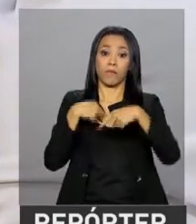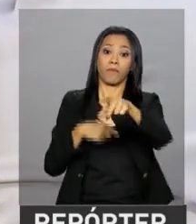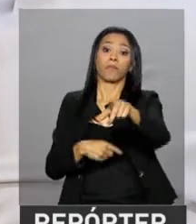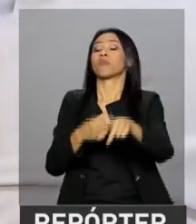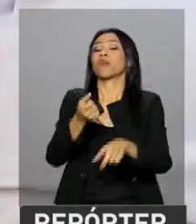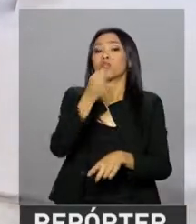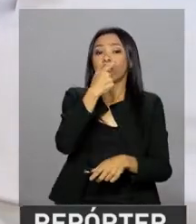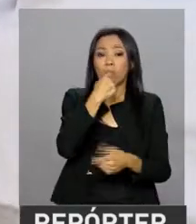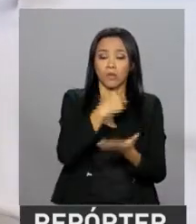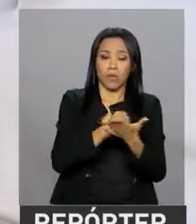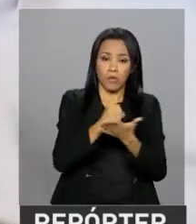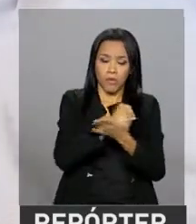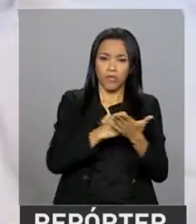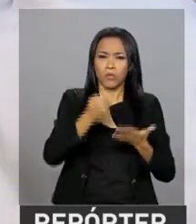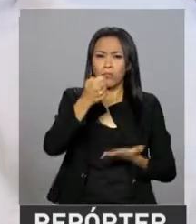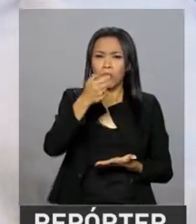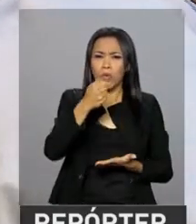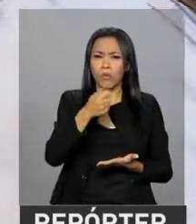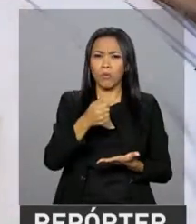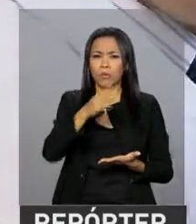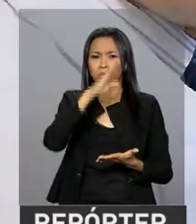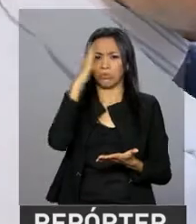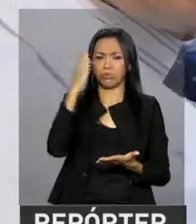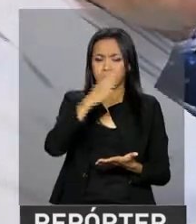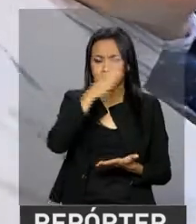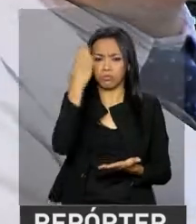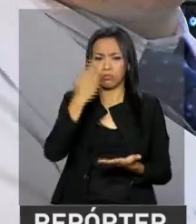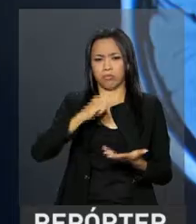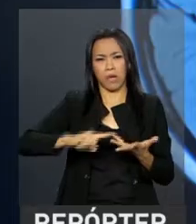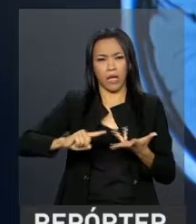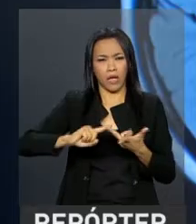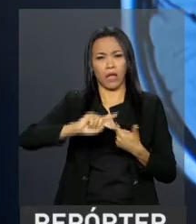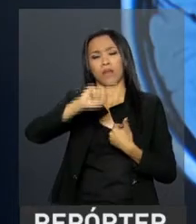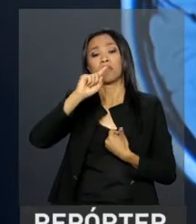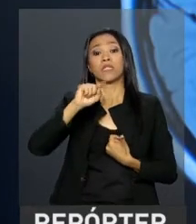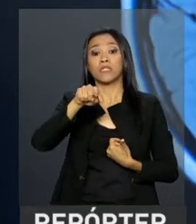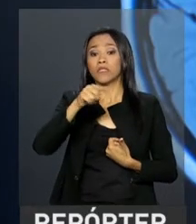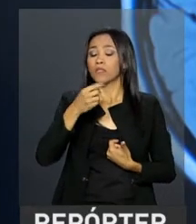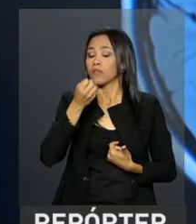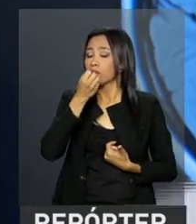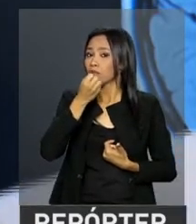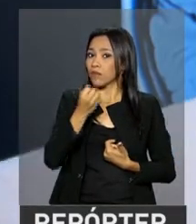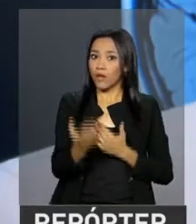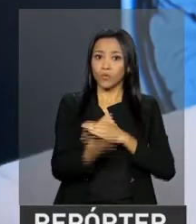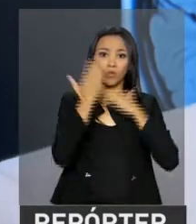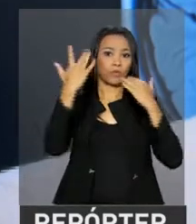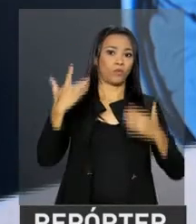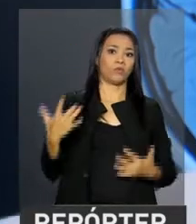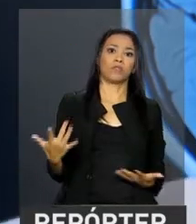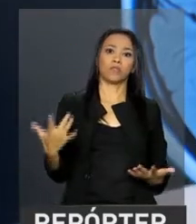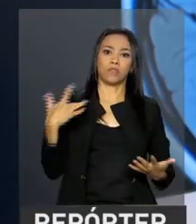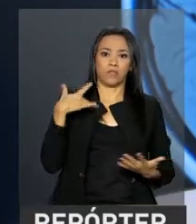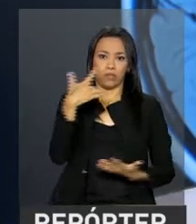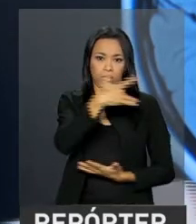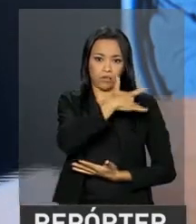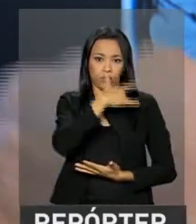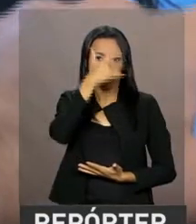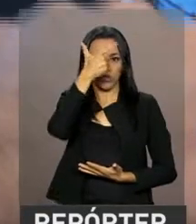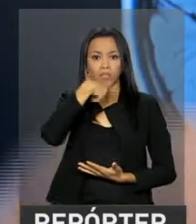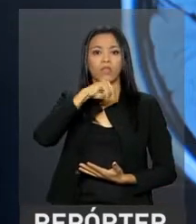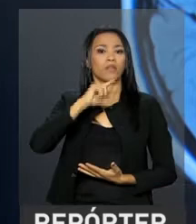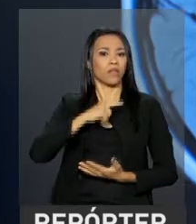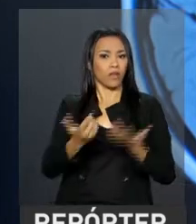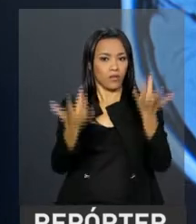oral e com poucos efeitos colaterais para tratar a esclerose múltipla é um ganho de qualidade de vida enorme para os pacientes.